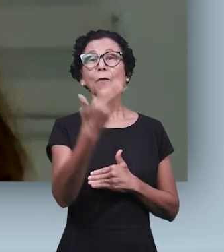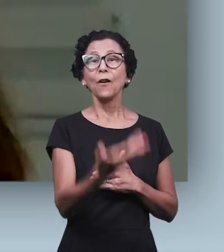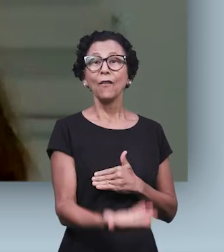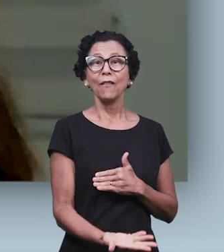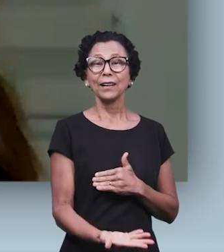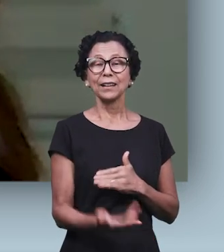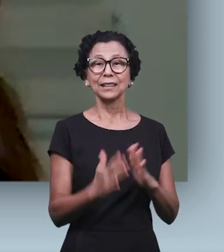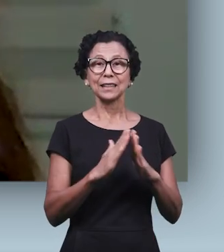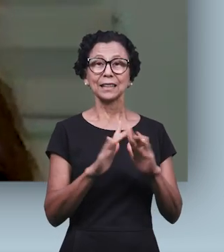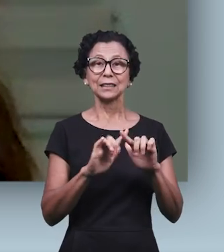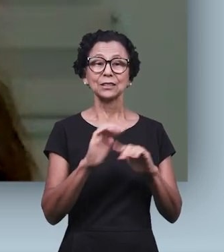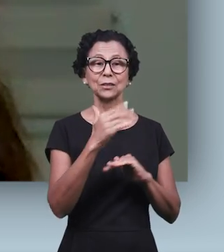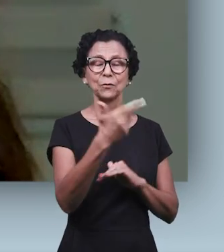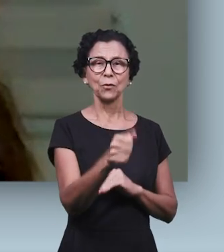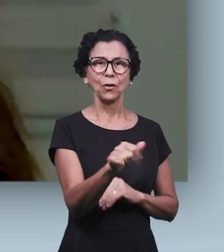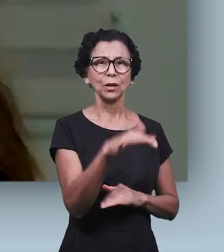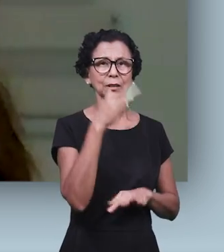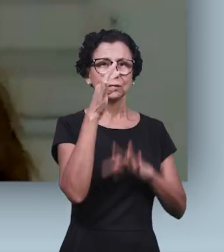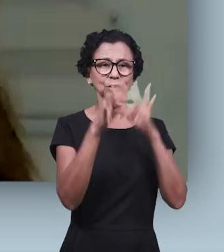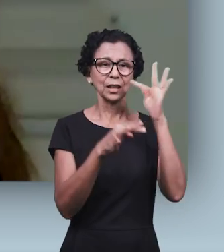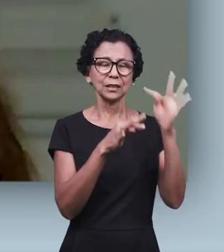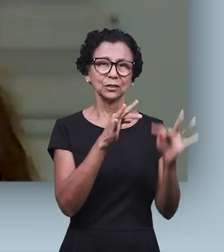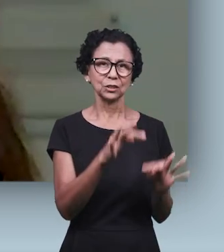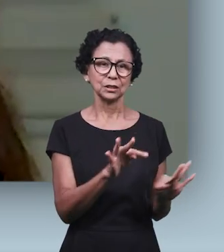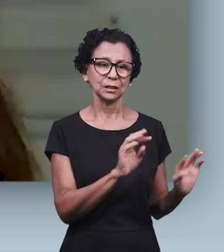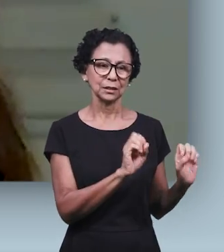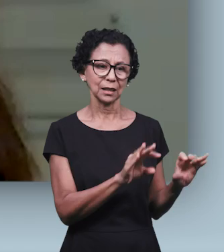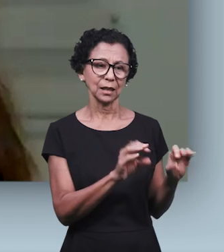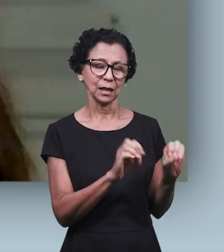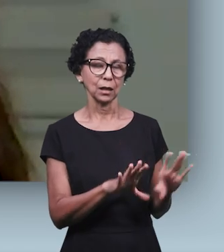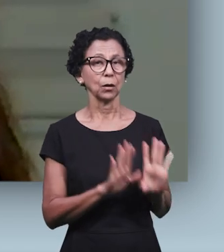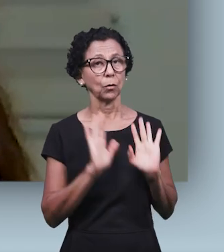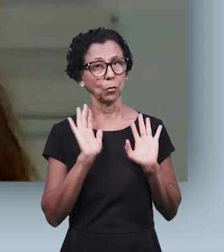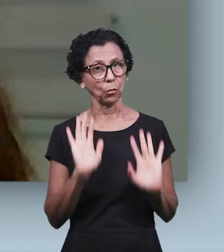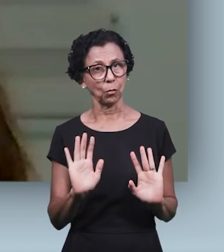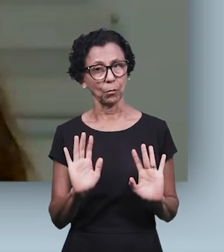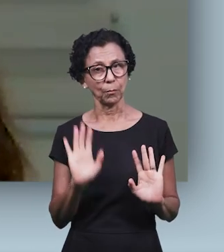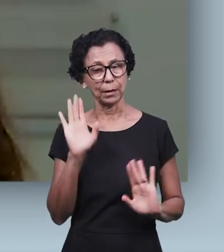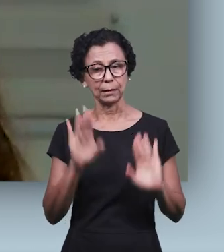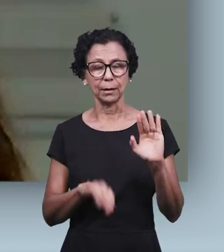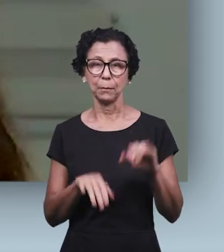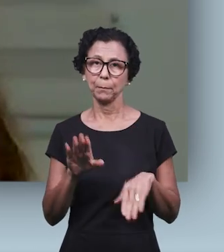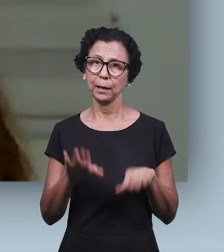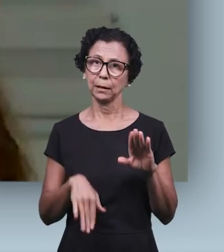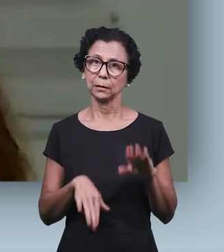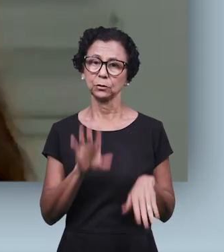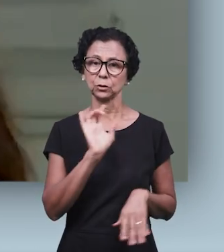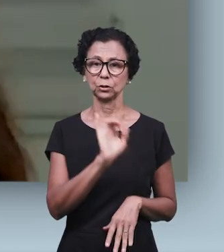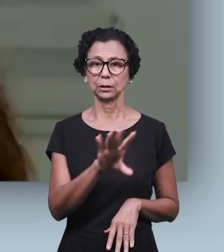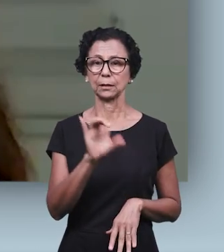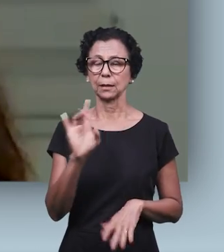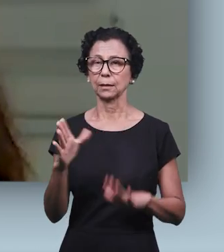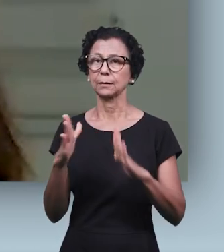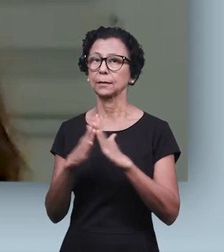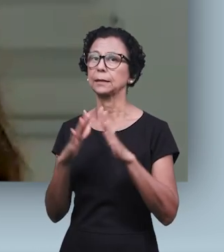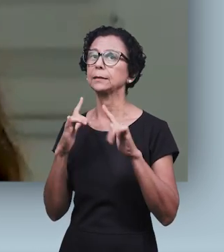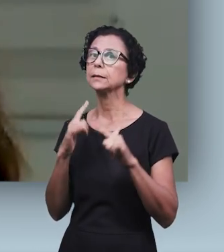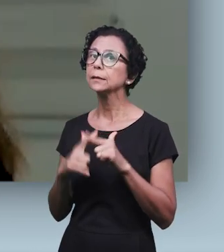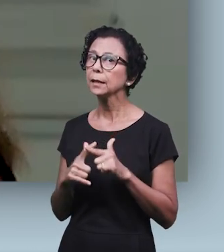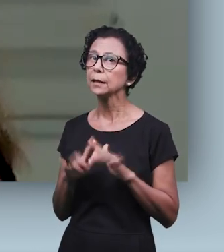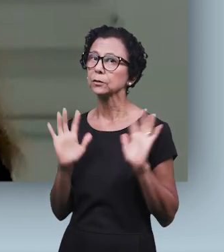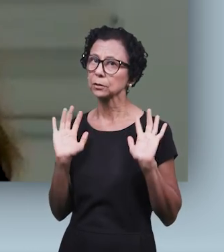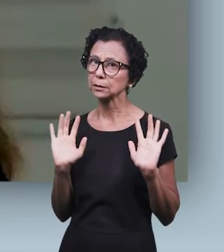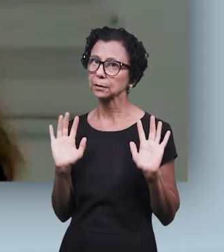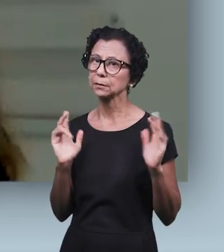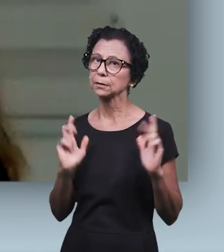jardim, mas isso, irmãs, não é aqui uma sugestão. Isso é uma necessidade pontual. Então, a cada igreja,